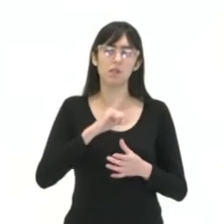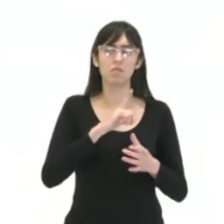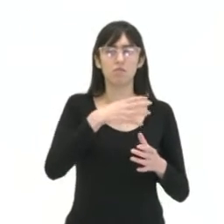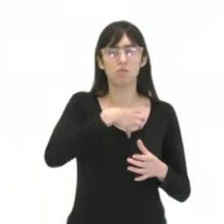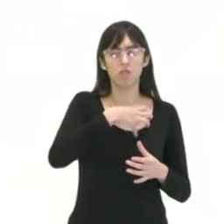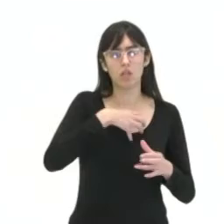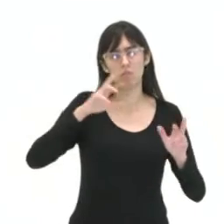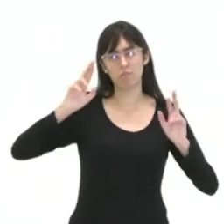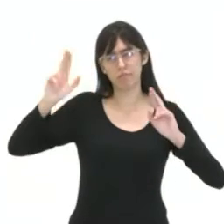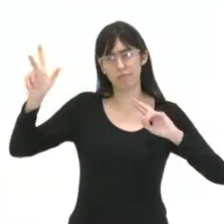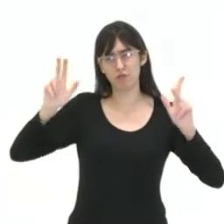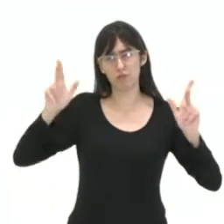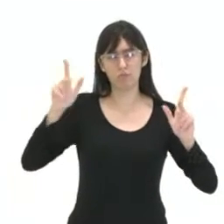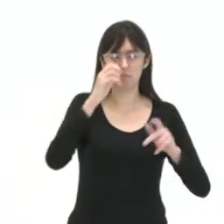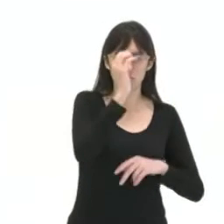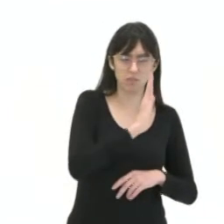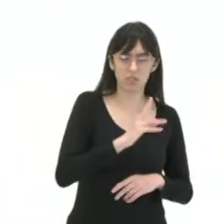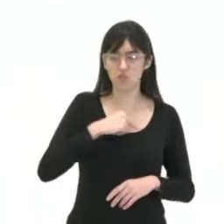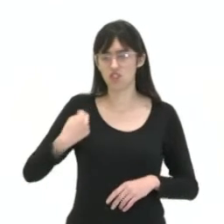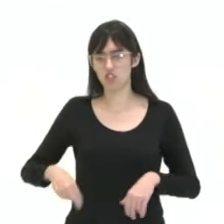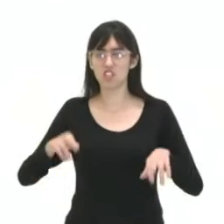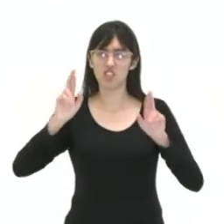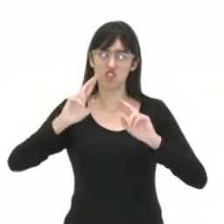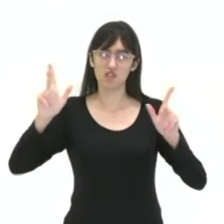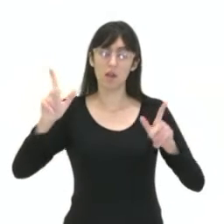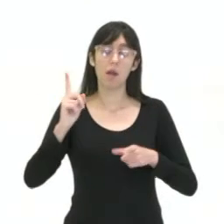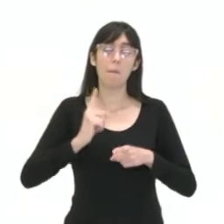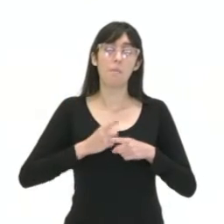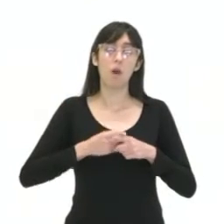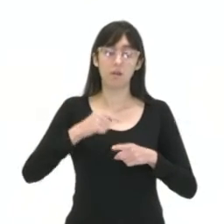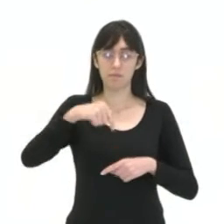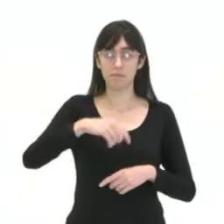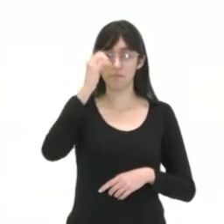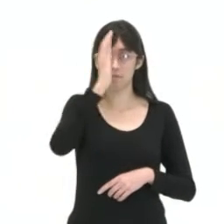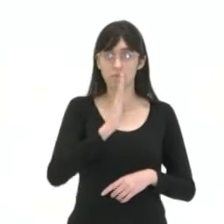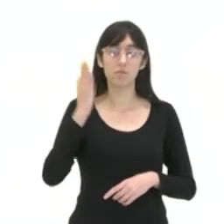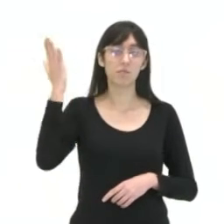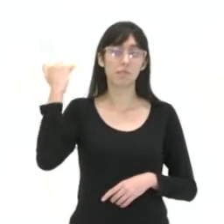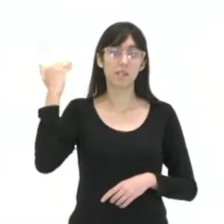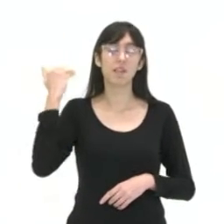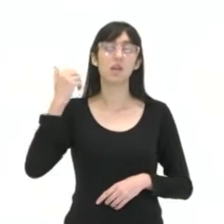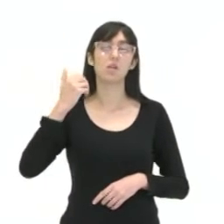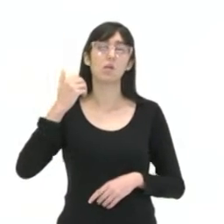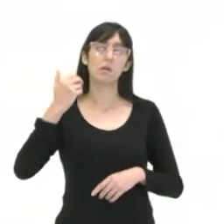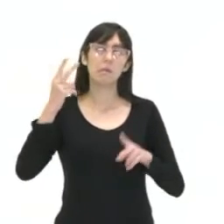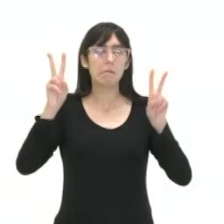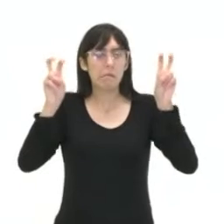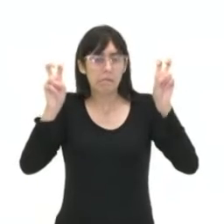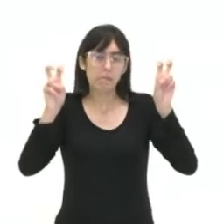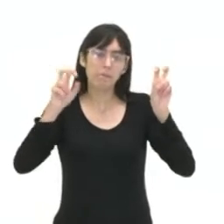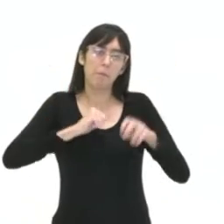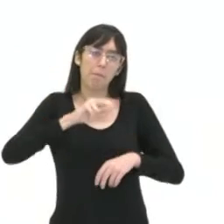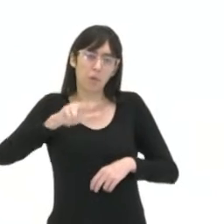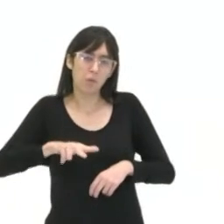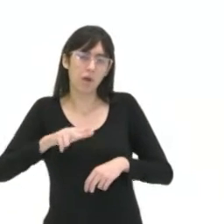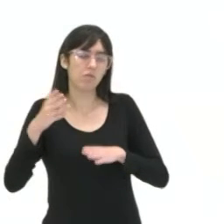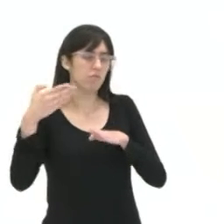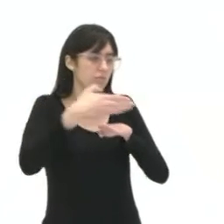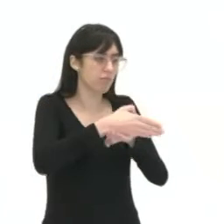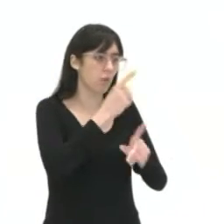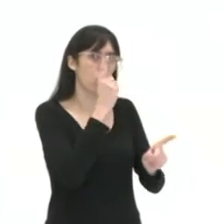dois países, uma vez que o Brasil ele é, entre aspas, descoberto por Portugal e na China era um